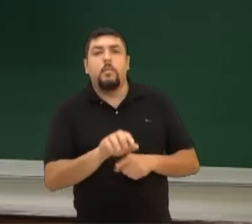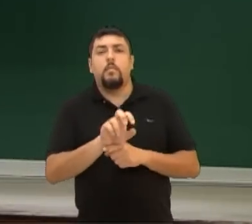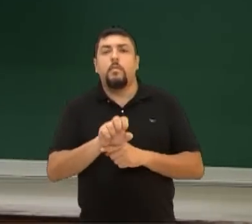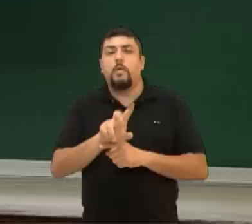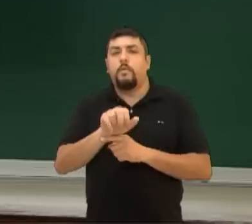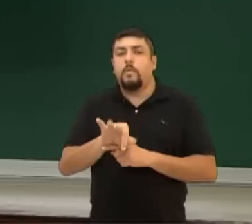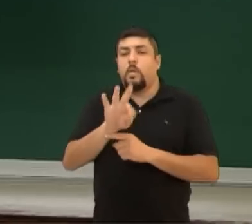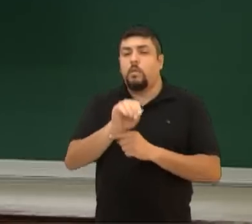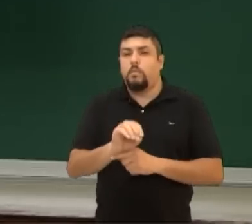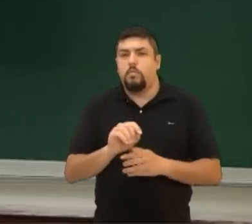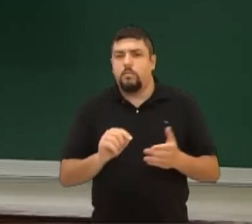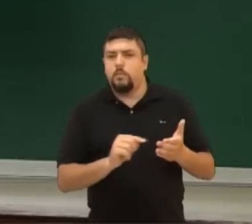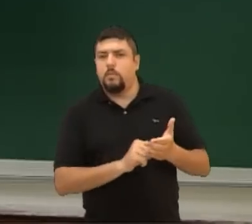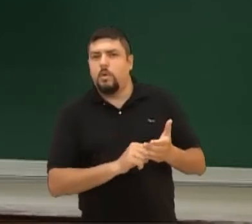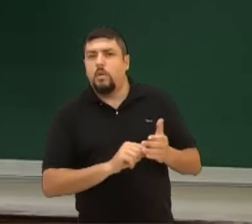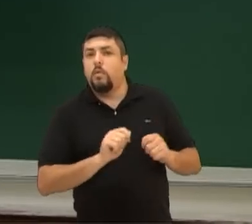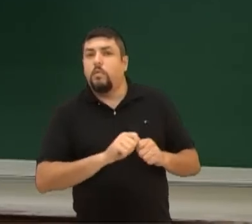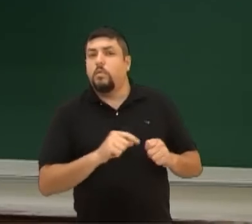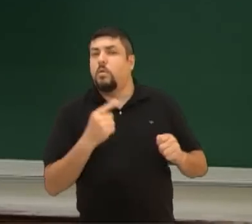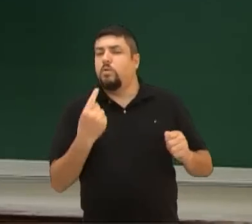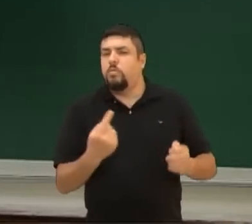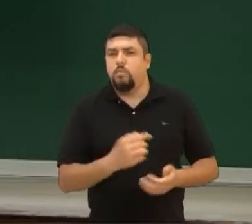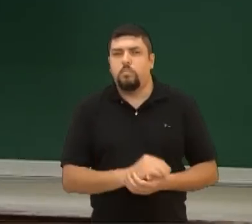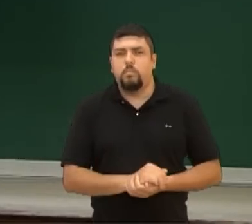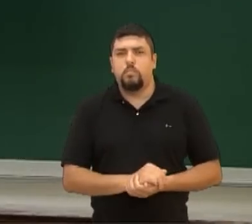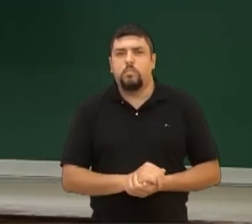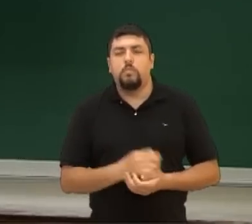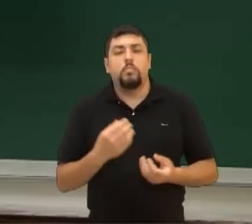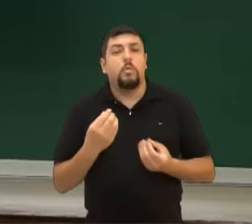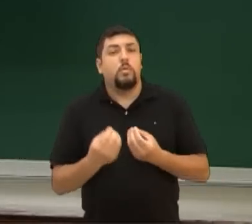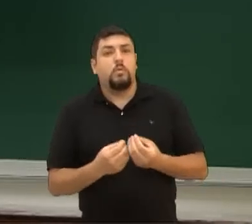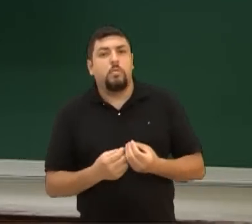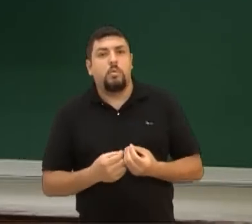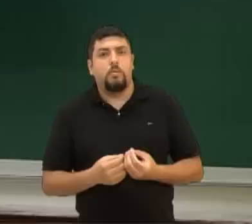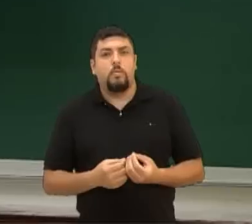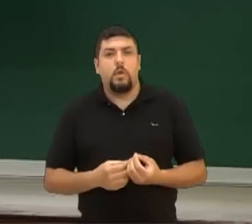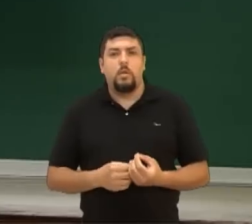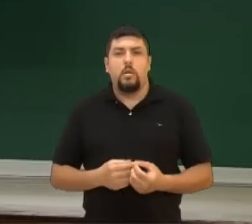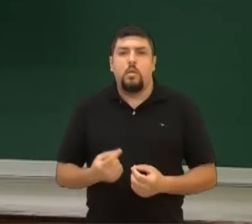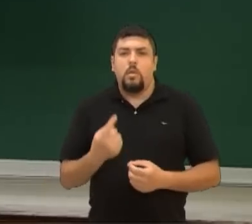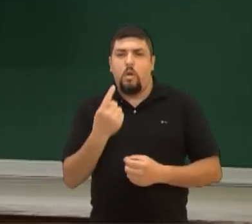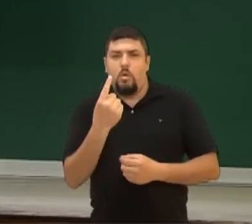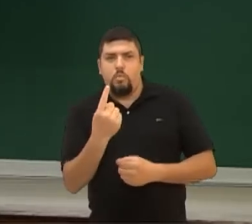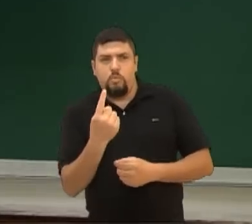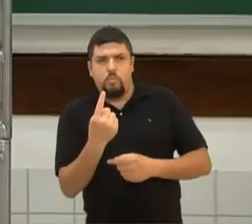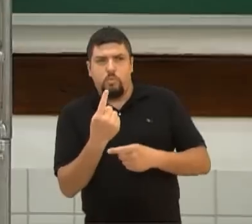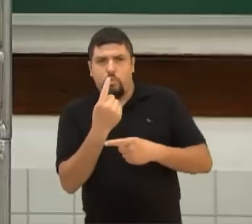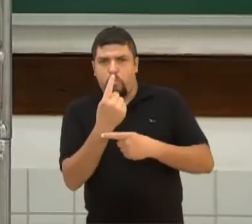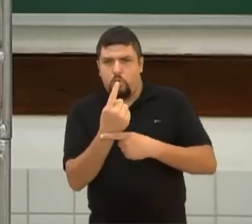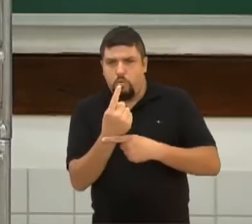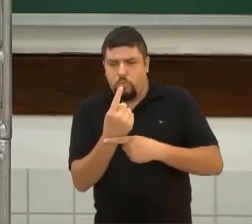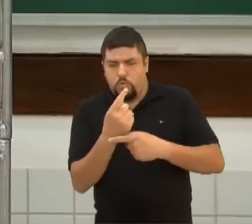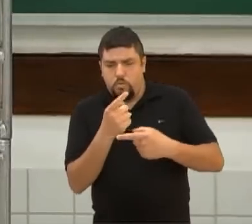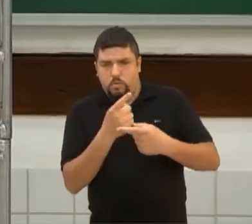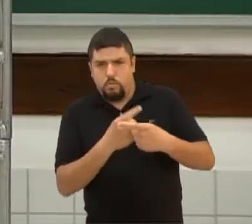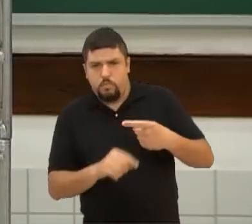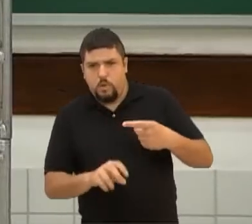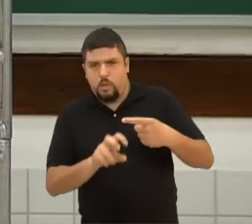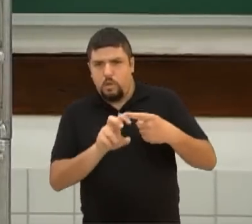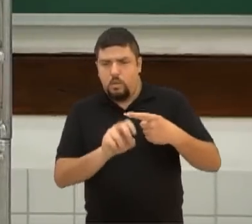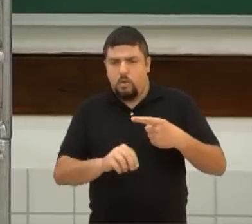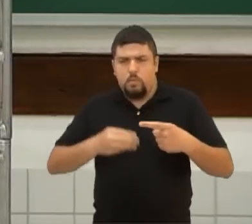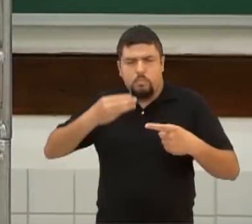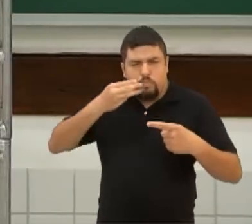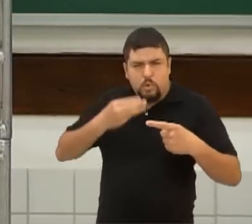fazer uma aposta. Então, esse cálculo aqui é 1 em 50 milhões. Pessoal, sabe,